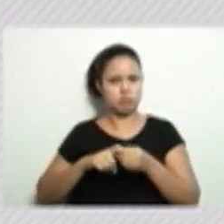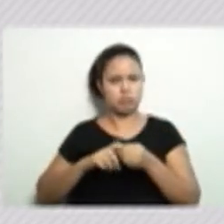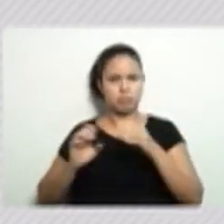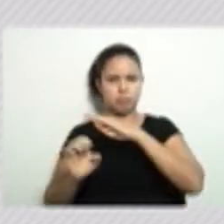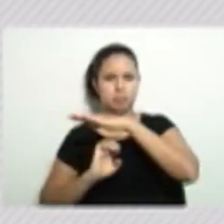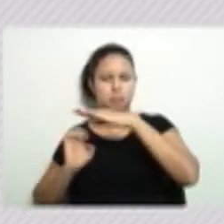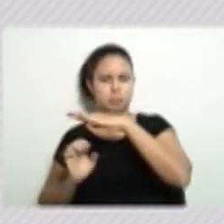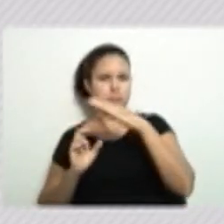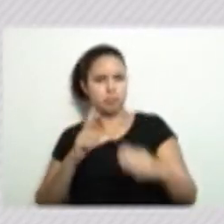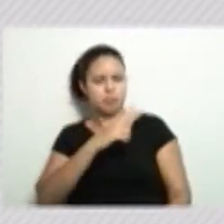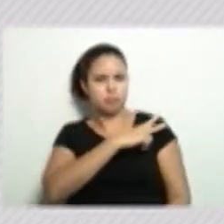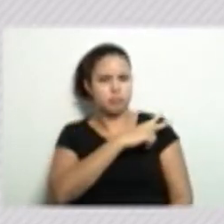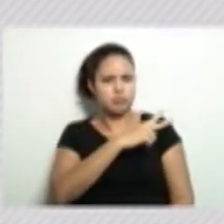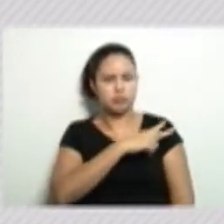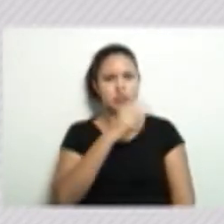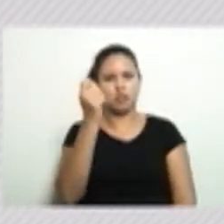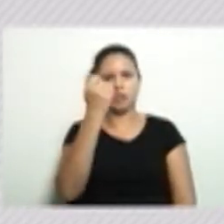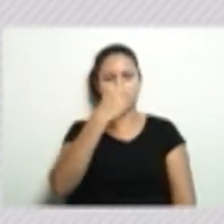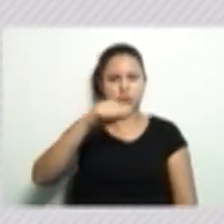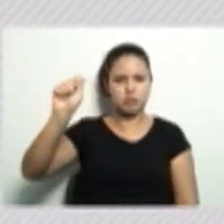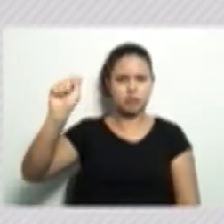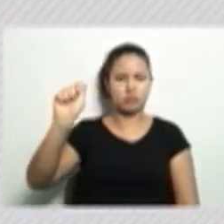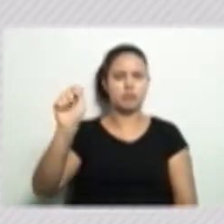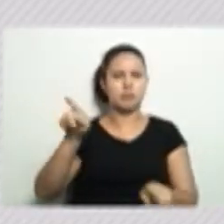não governamentais e com a sociedade.